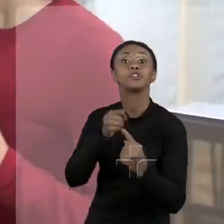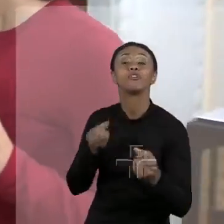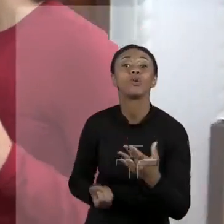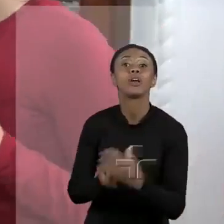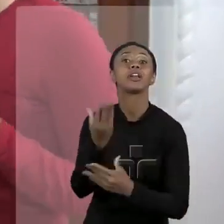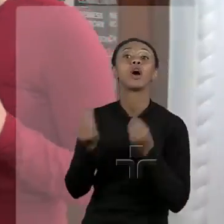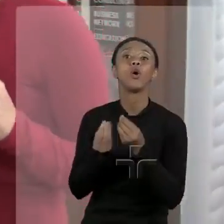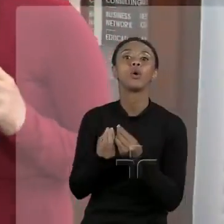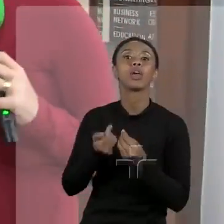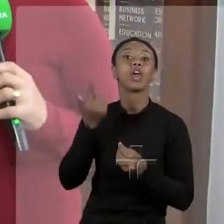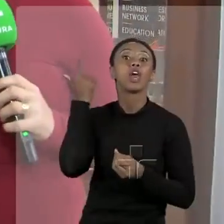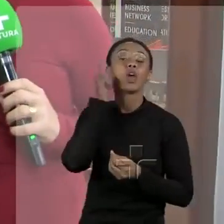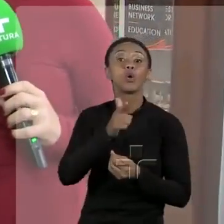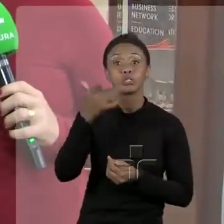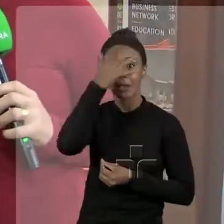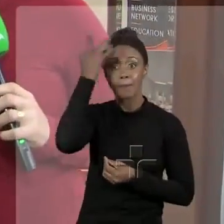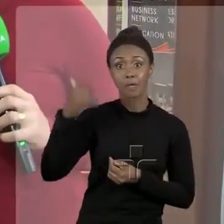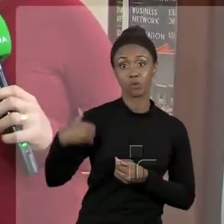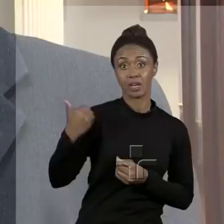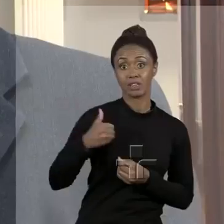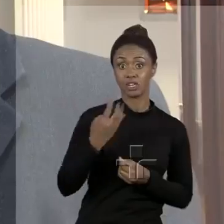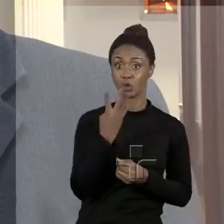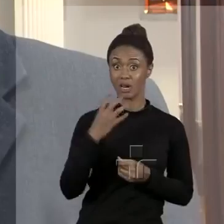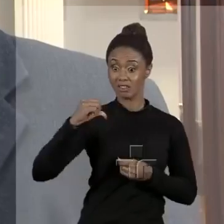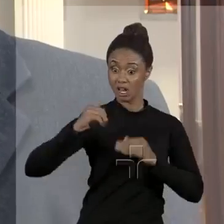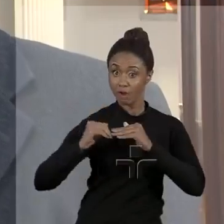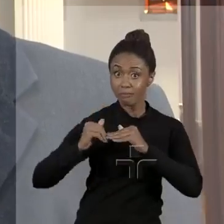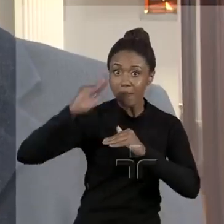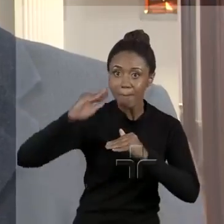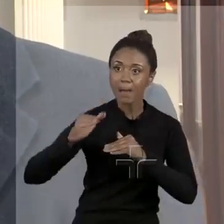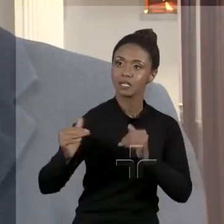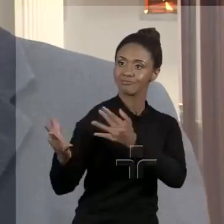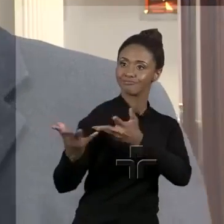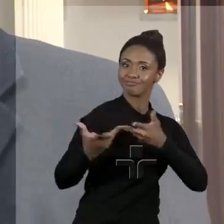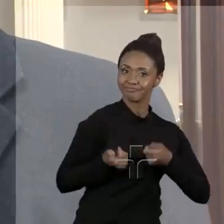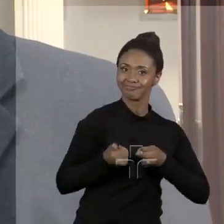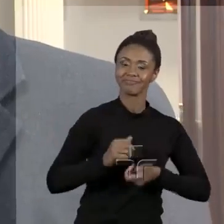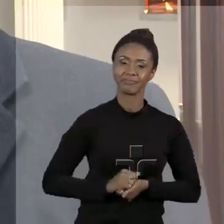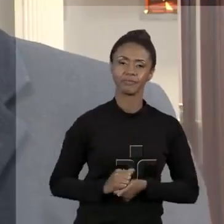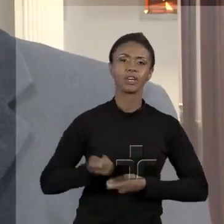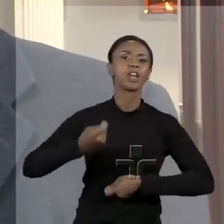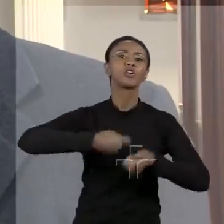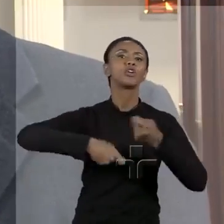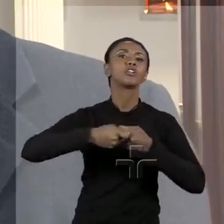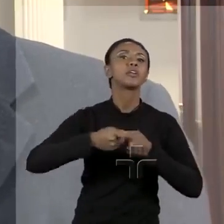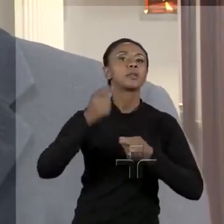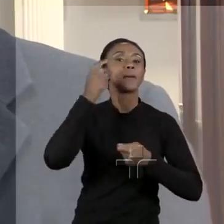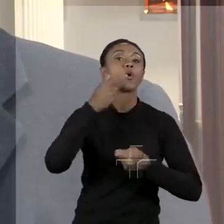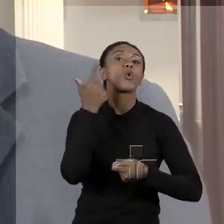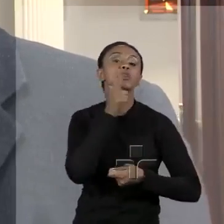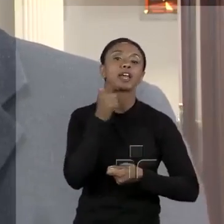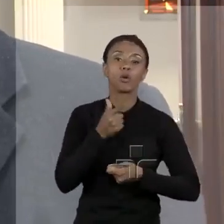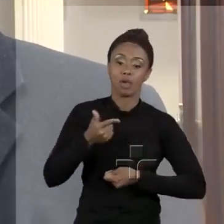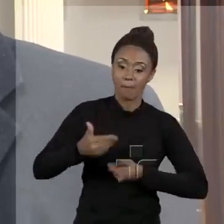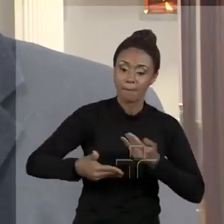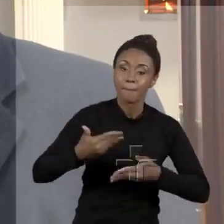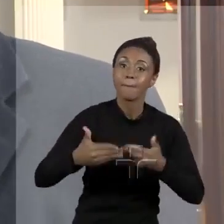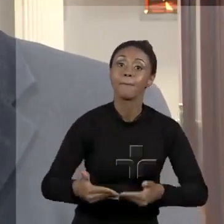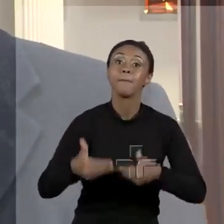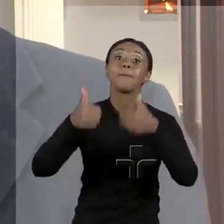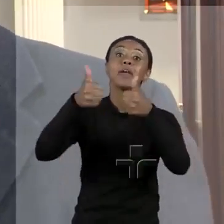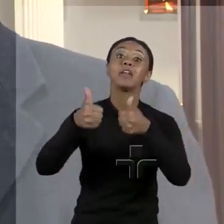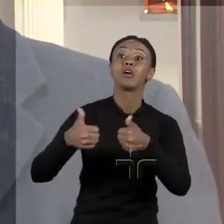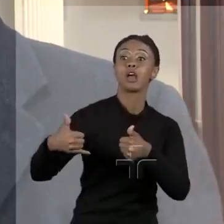atrair empreendedores acima dos 49 anos. Negócios que são gerados para a melhoria da longevidade, ou seja, para fazer com que as pessoas